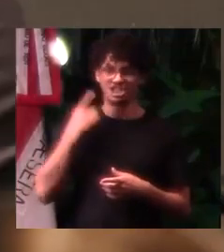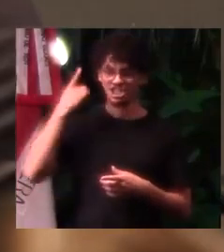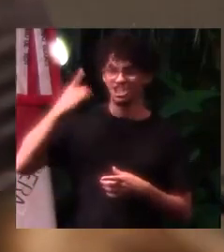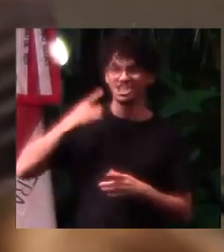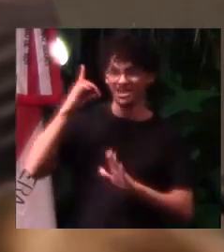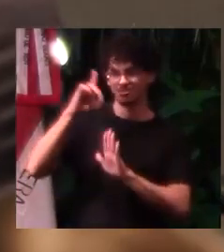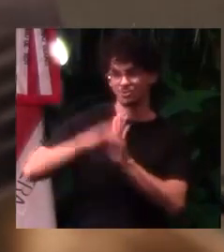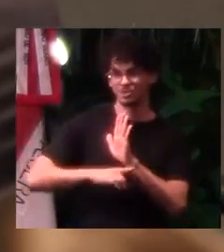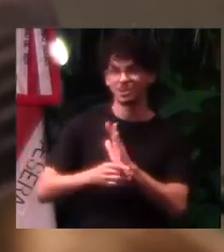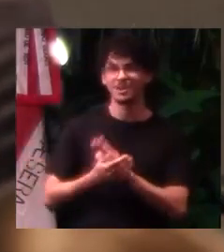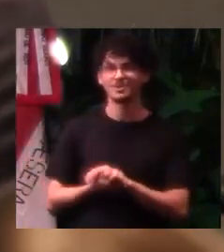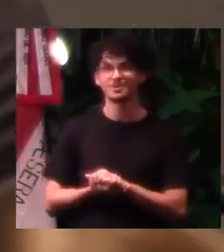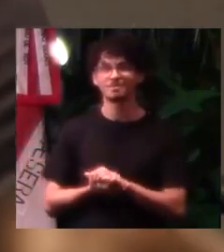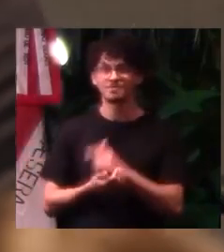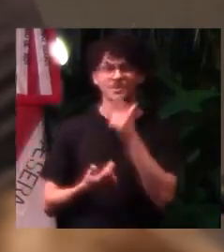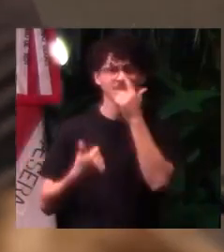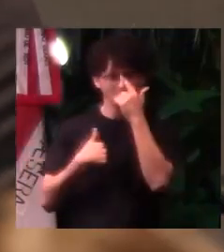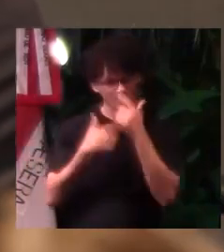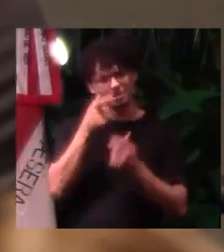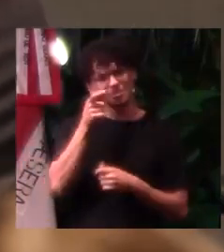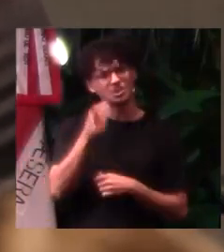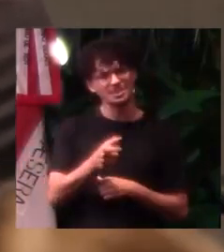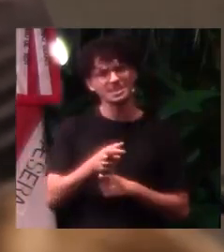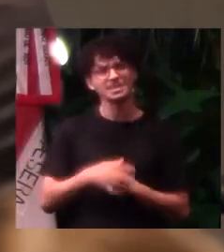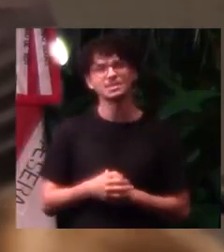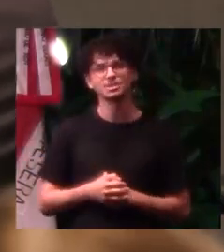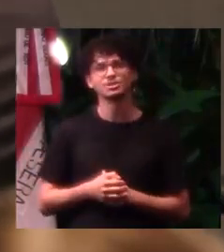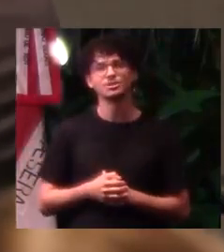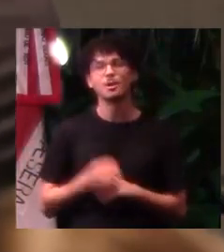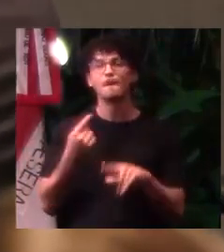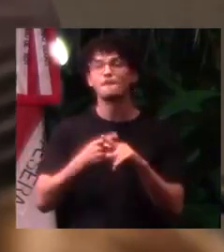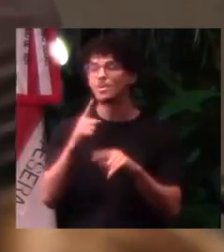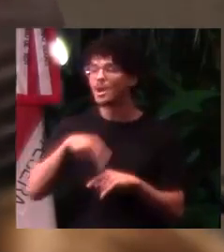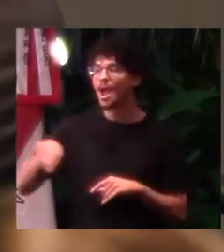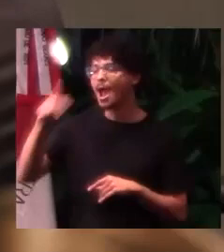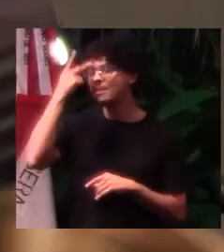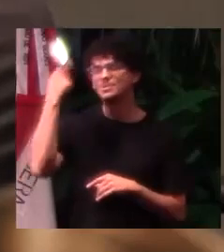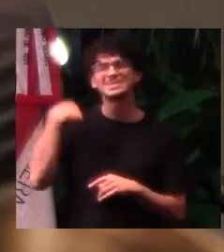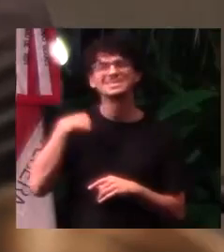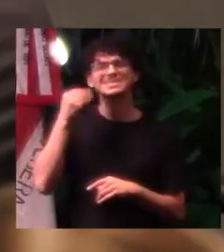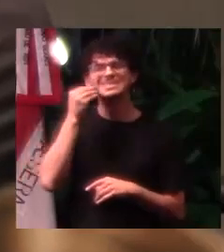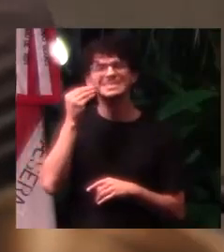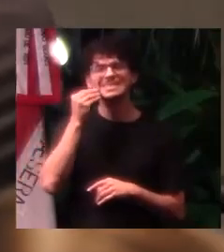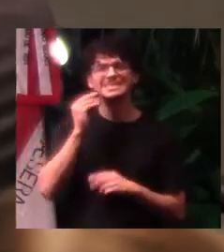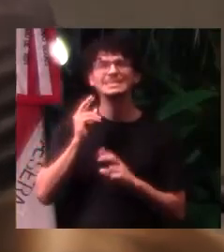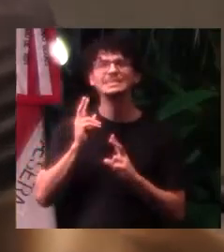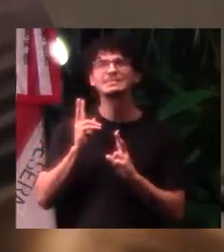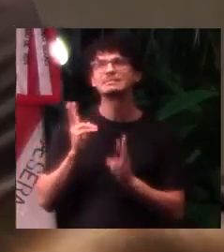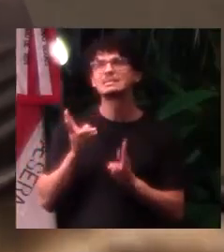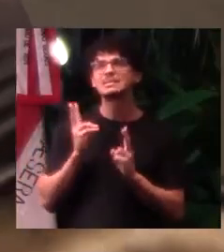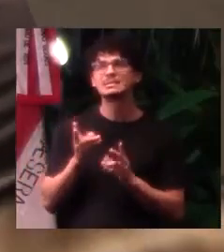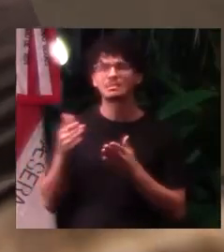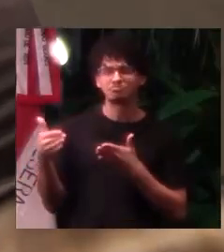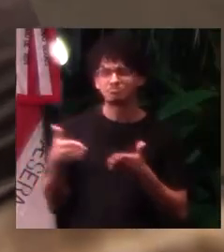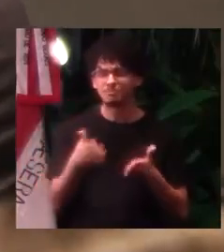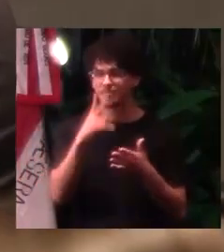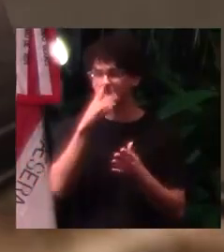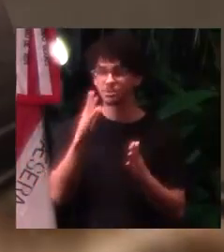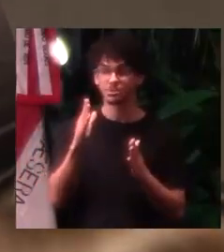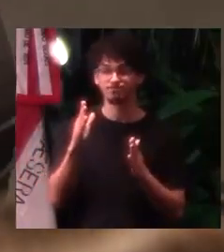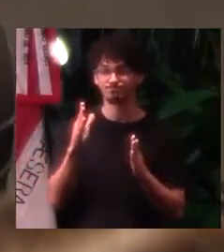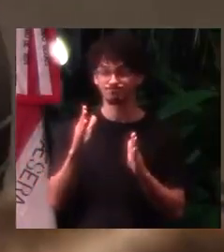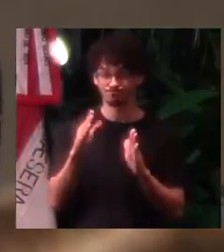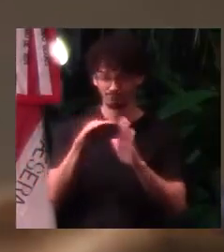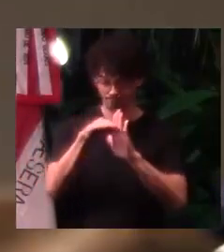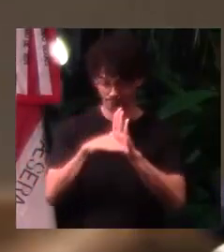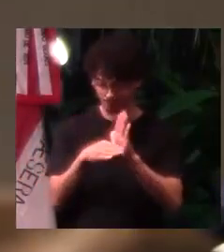assim, achei muito interessante, né? Porque as pessoas tentam levar tudo, nos dias atuais, de um modo muito robótico, muito